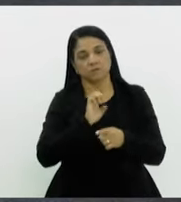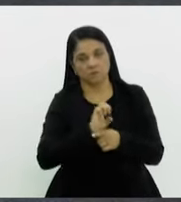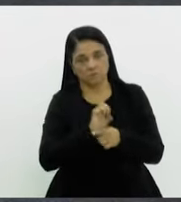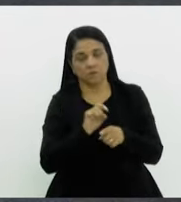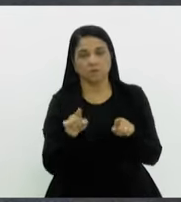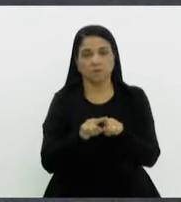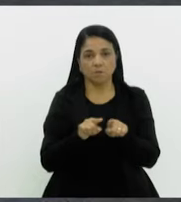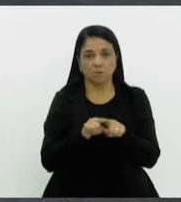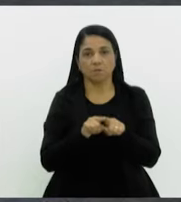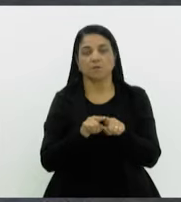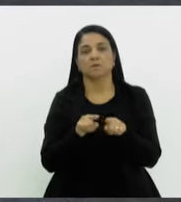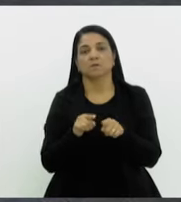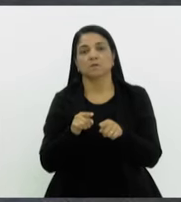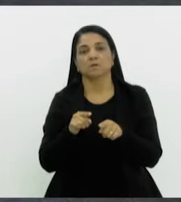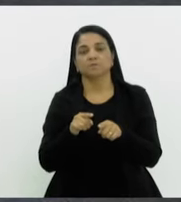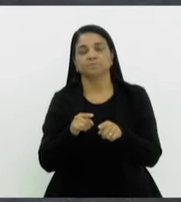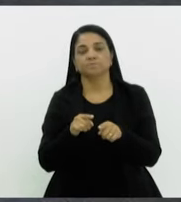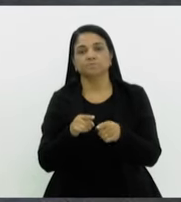de modo inequívoco,